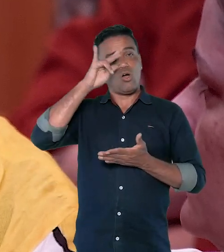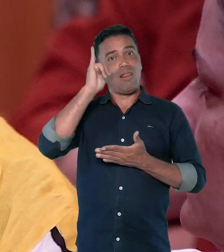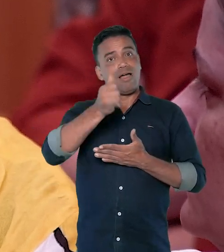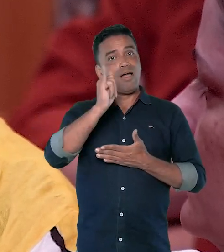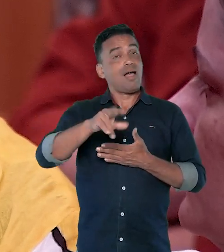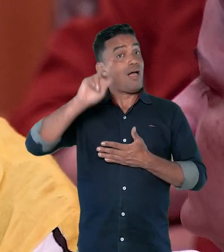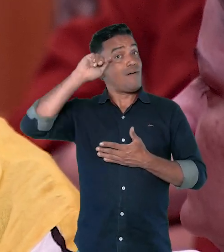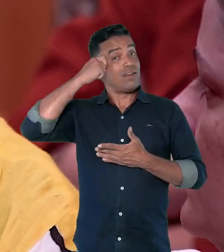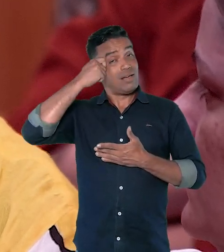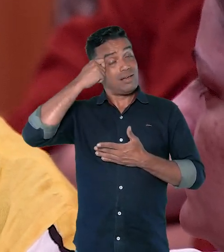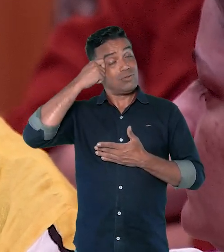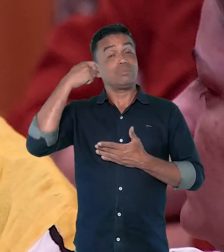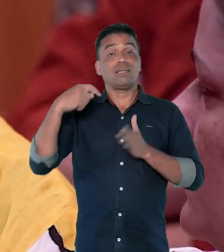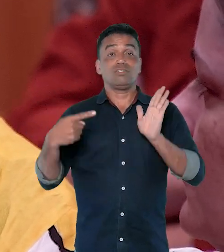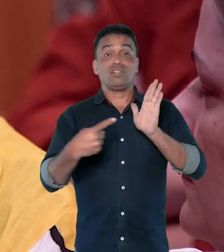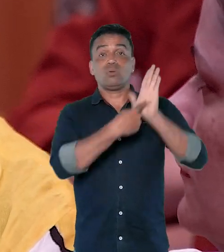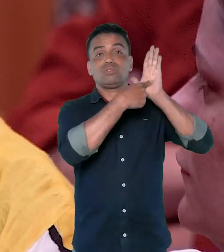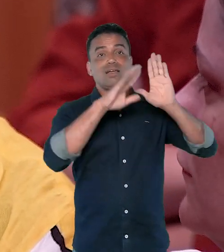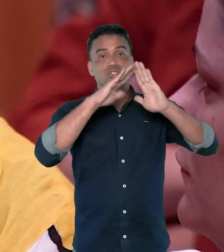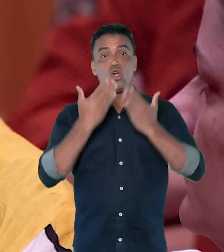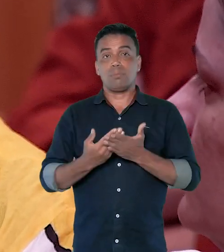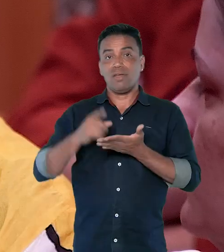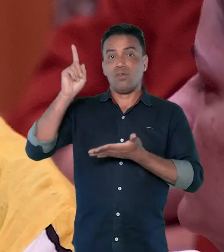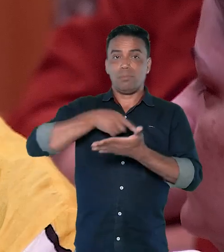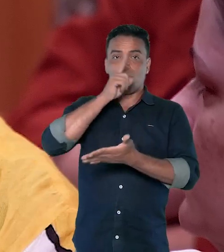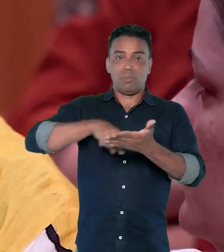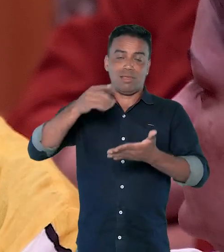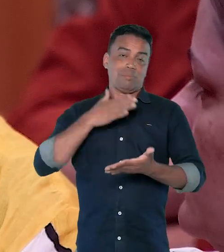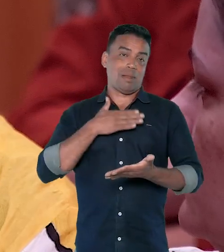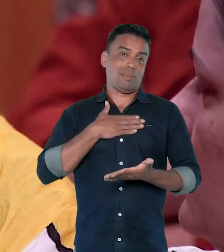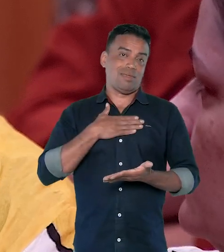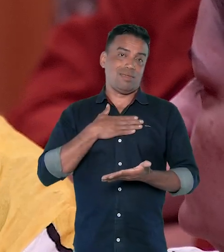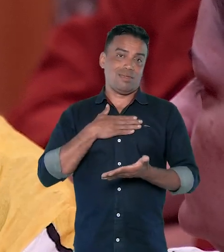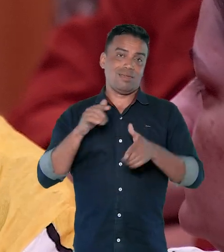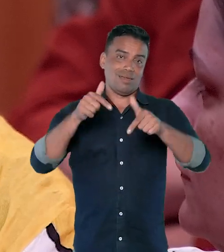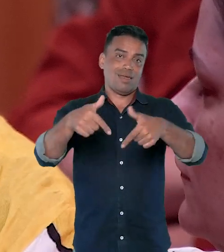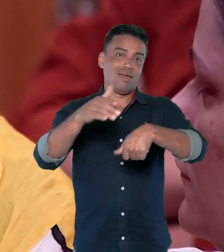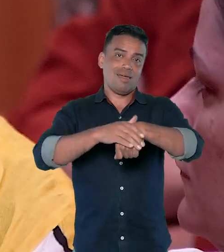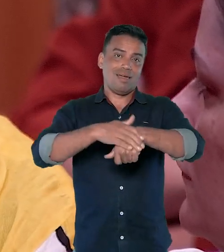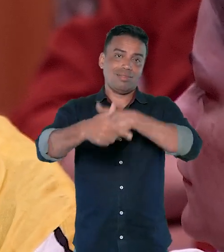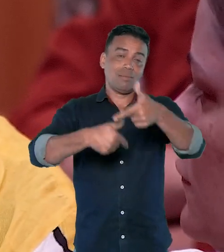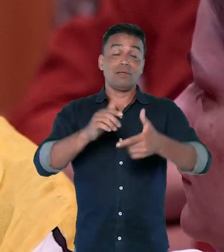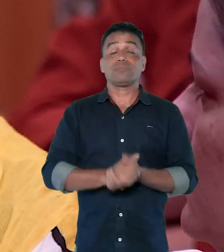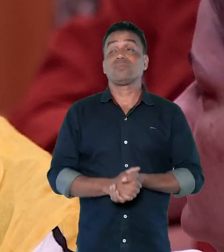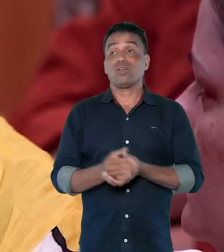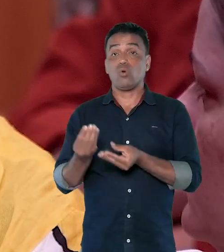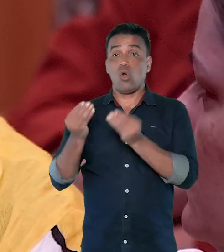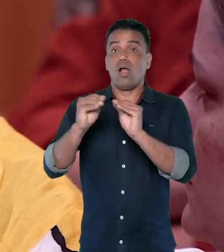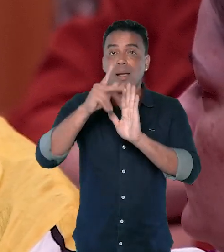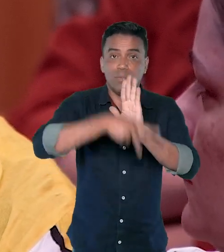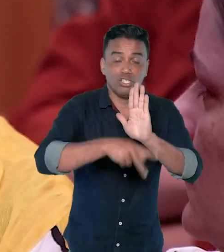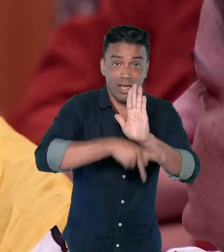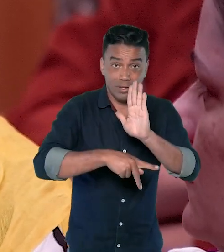que denunciar a escola, porque eu fui proibida de fazer esse tipo de coisa. E de eu levar projeto e a escola